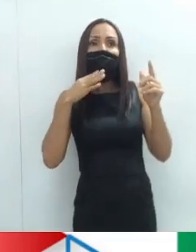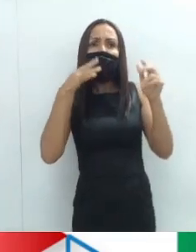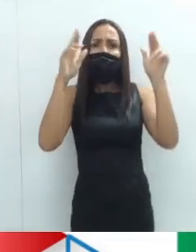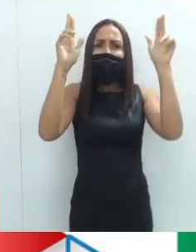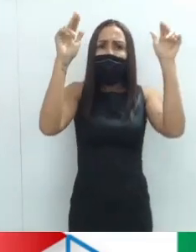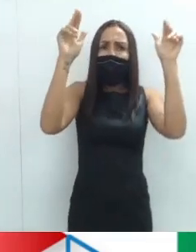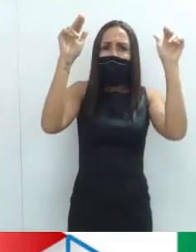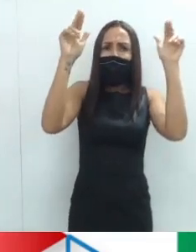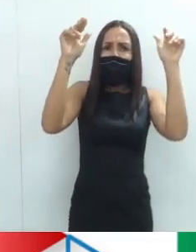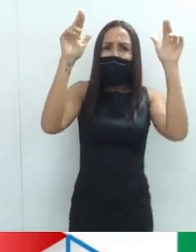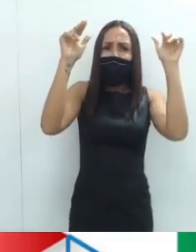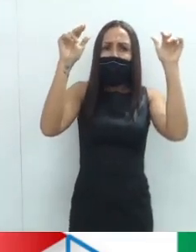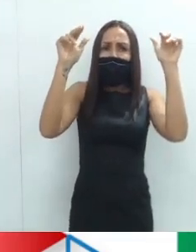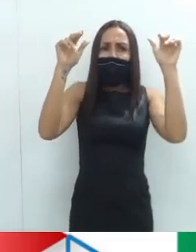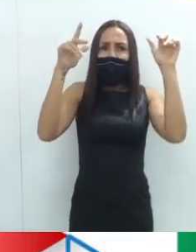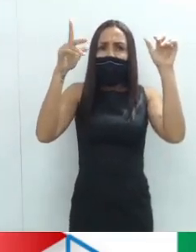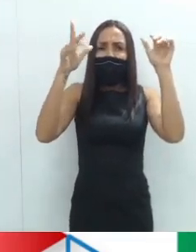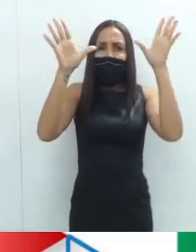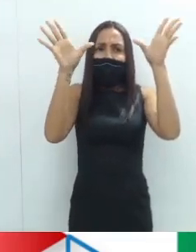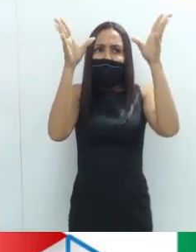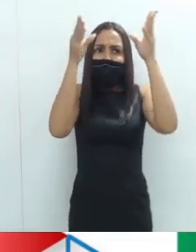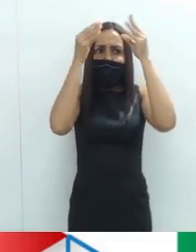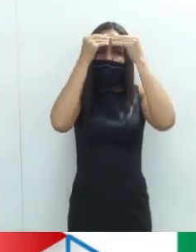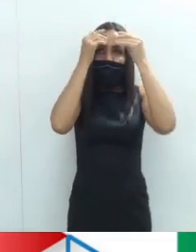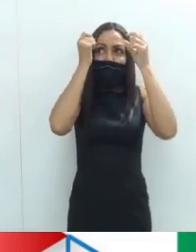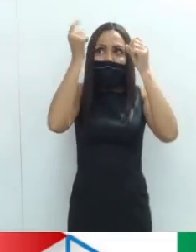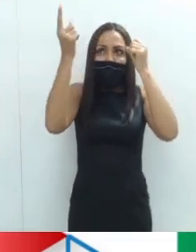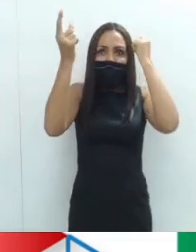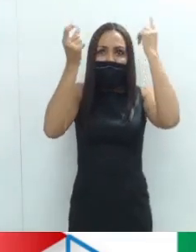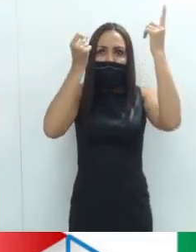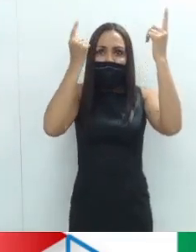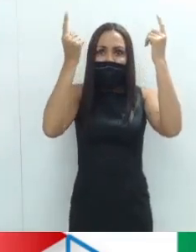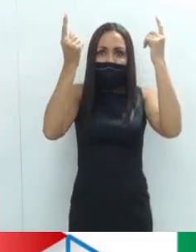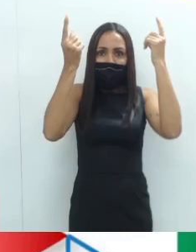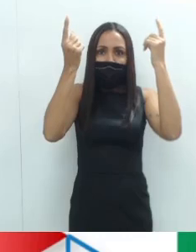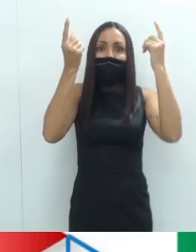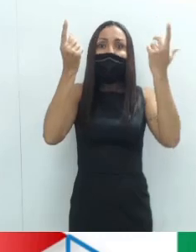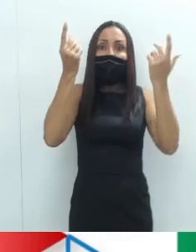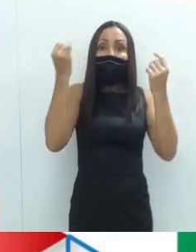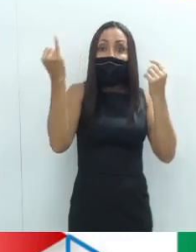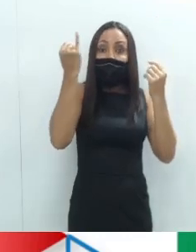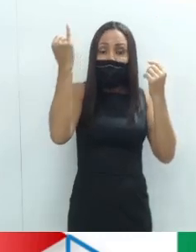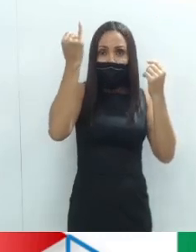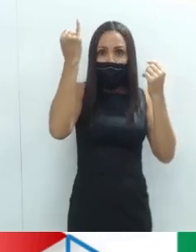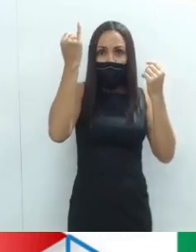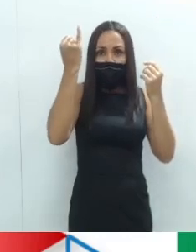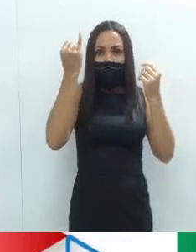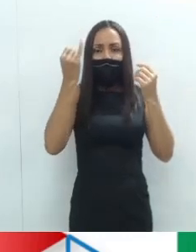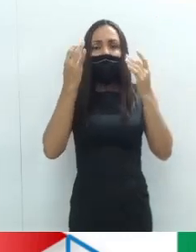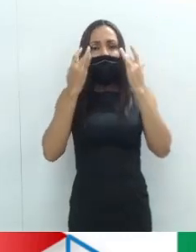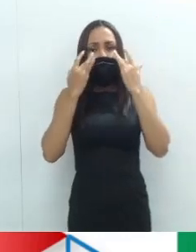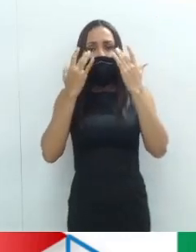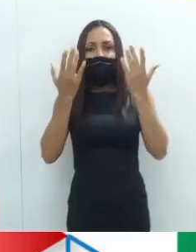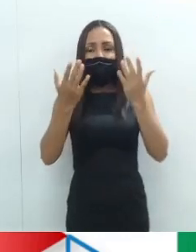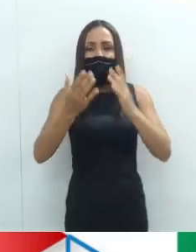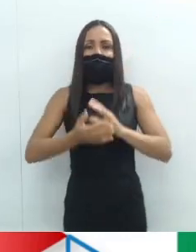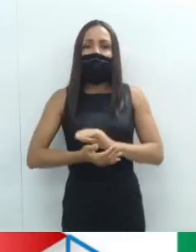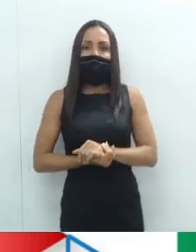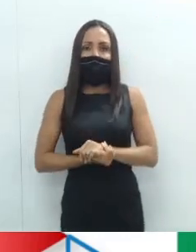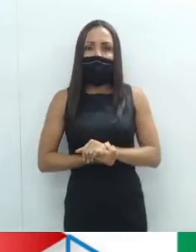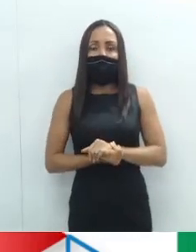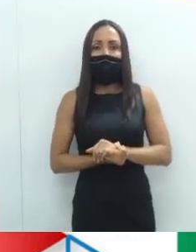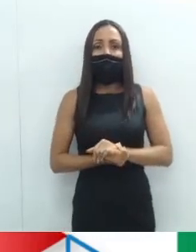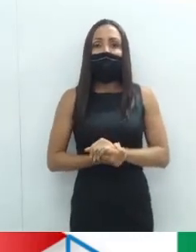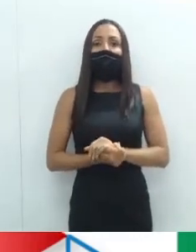o assunto e assimilar as ideias principais. Então, presta bem atenção, gente.